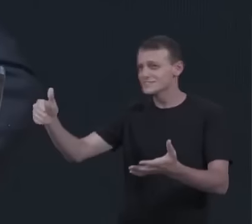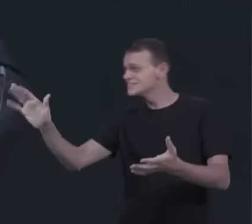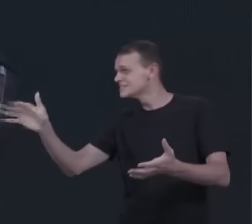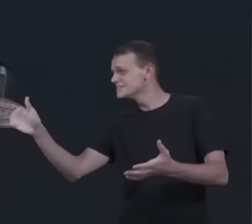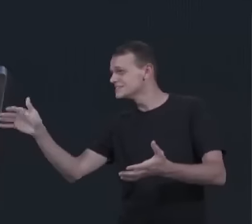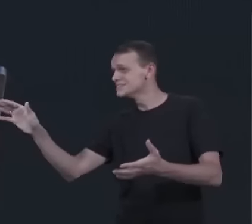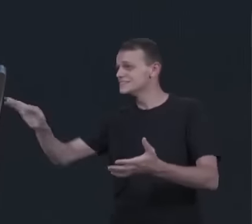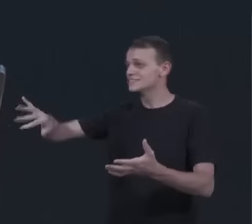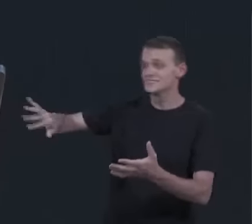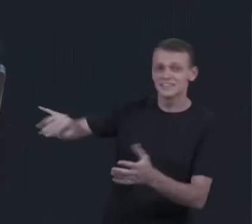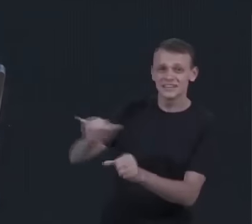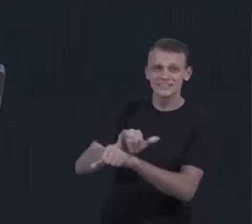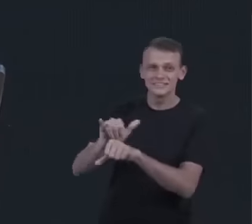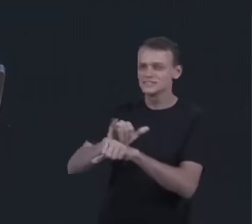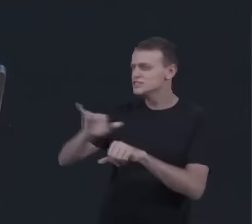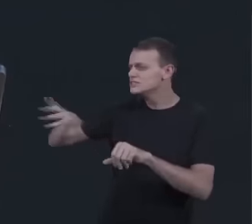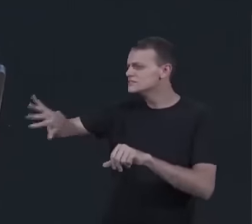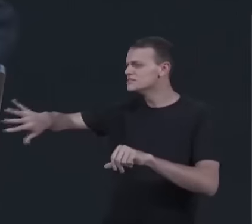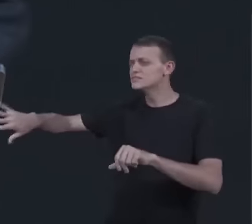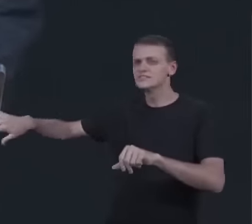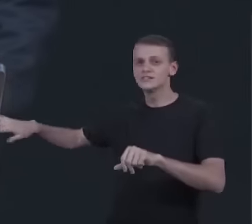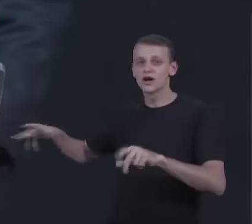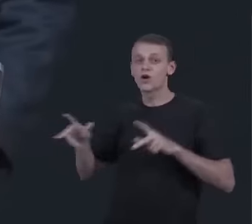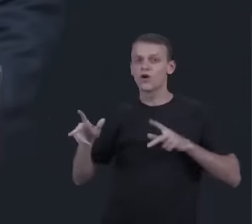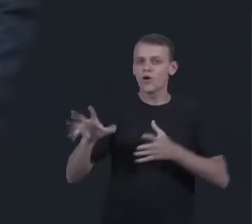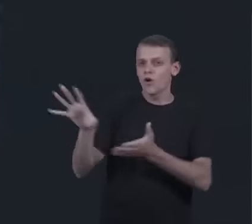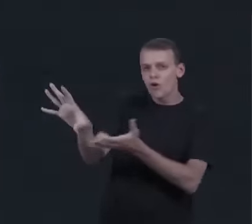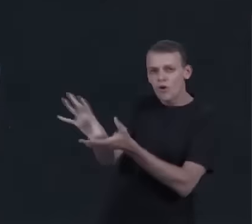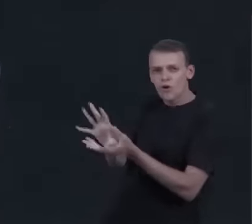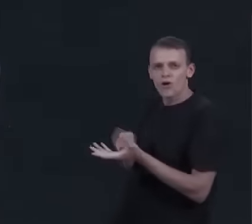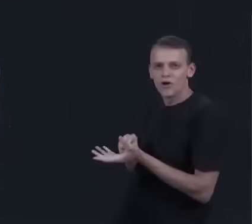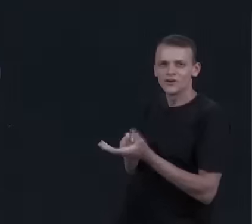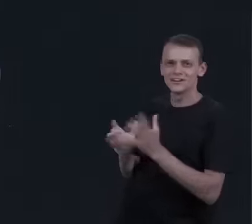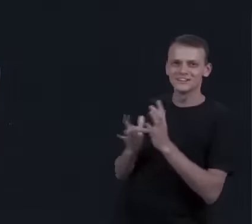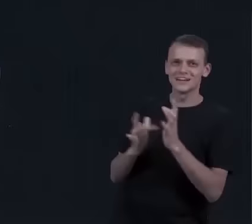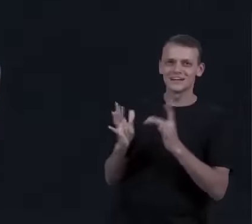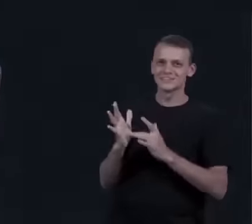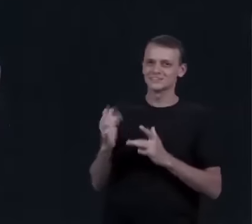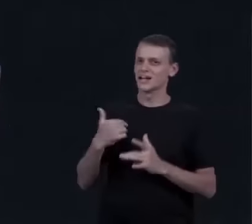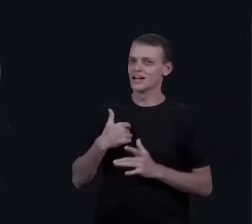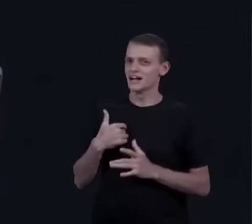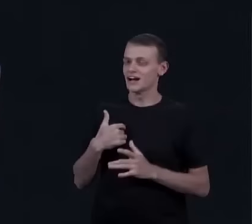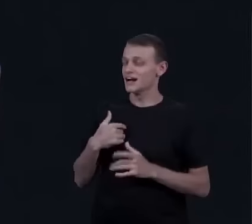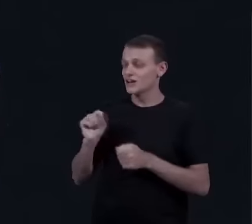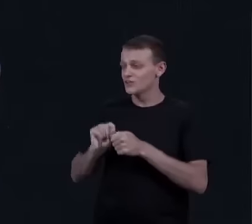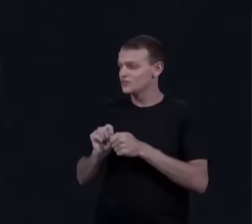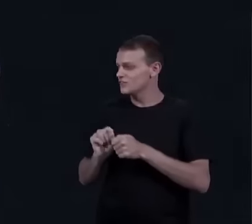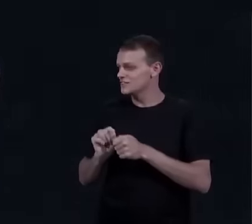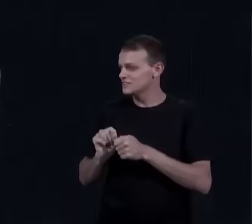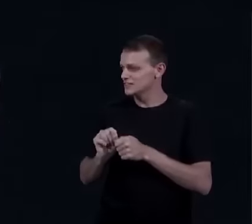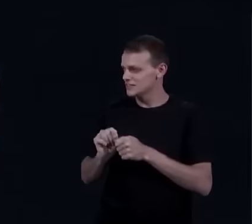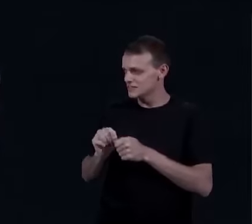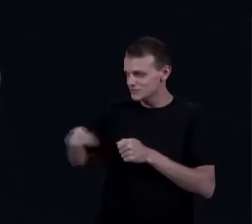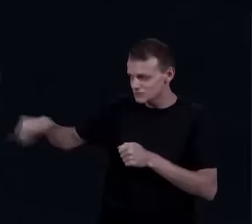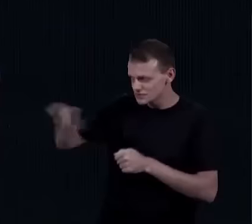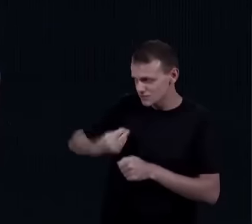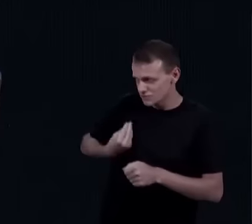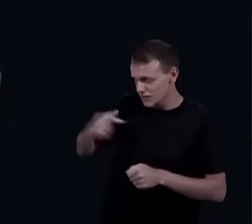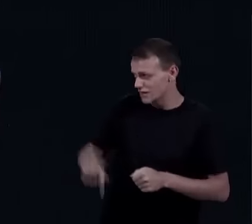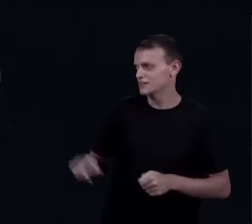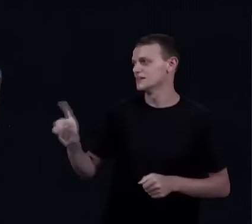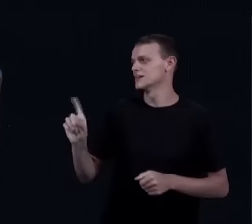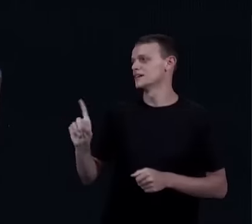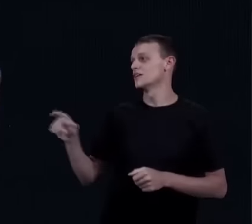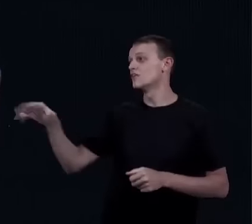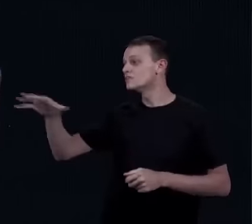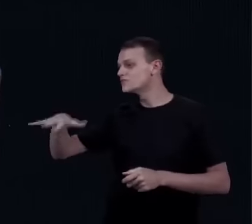coisa estratégica. Diz, não, o que eu vou fazer agora, não posso fazer com vocês todo mundo aqui dentro. Então disse